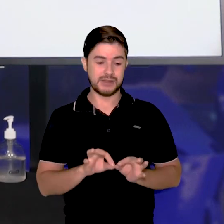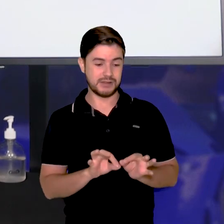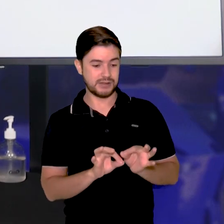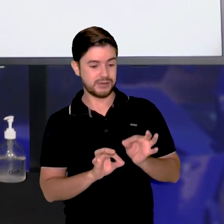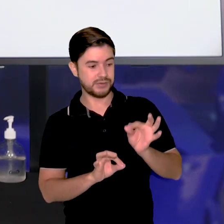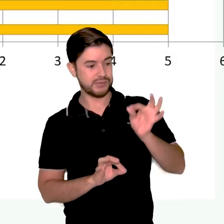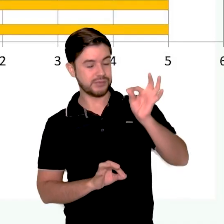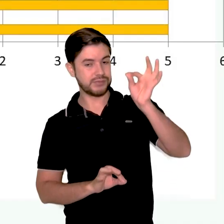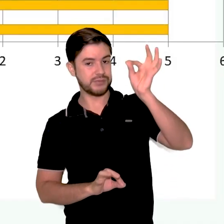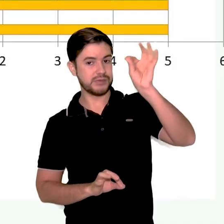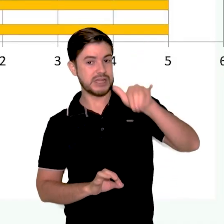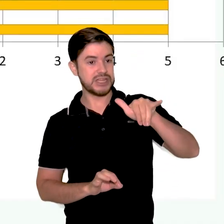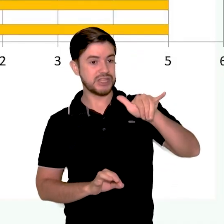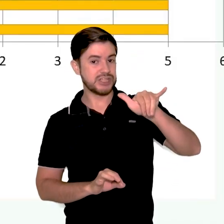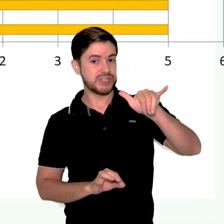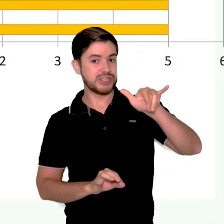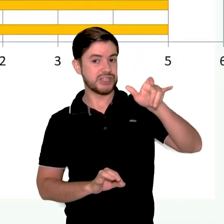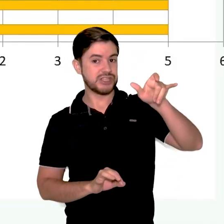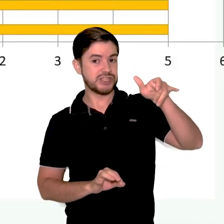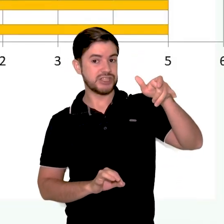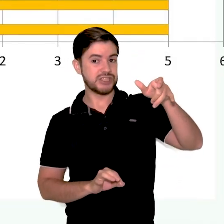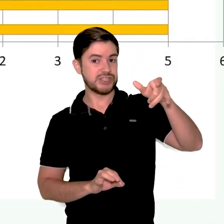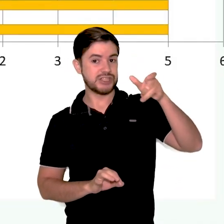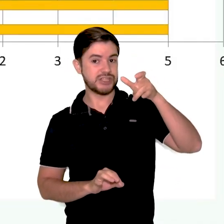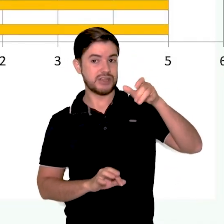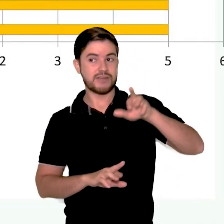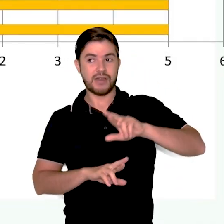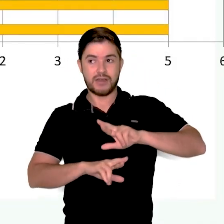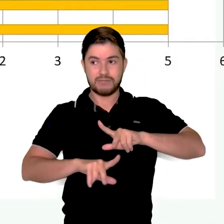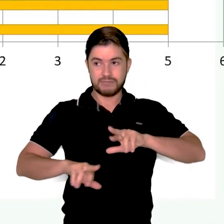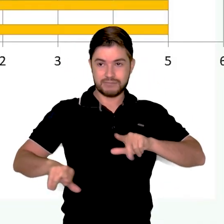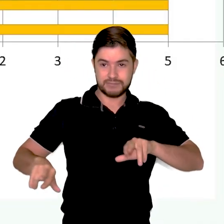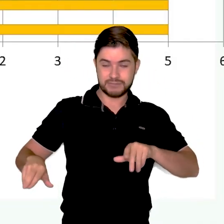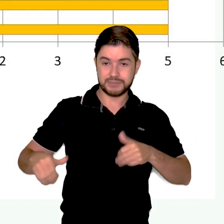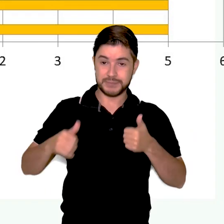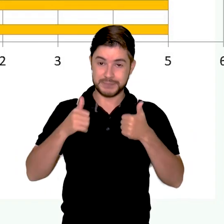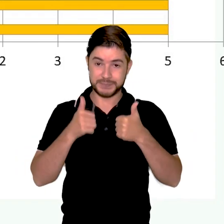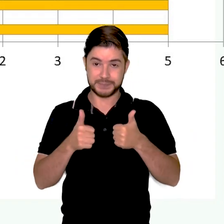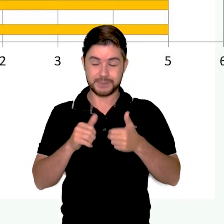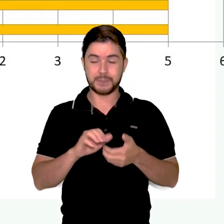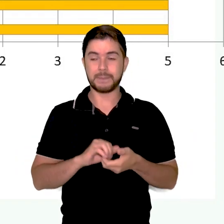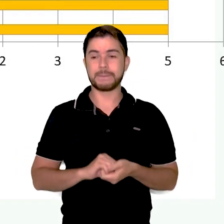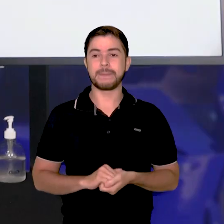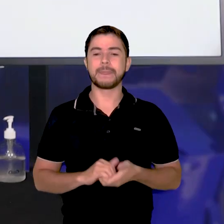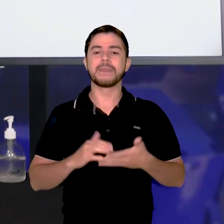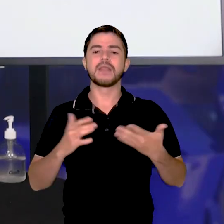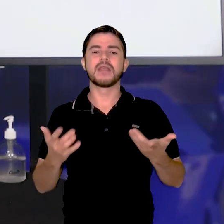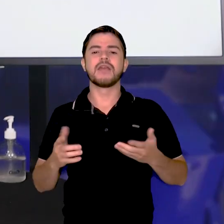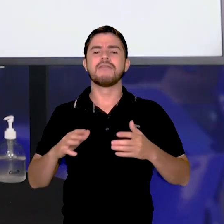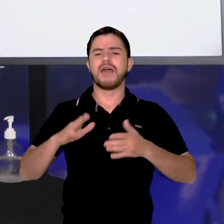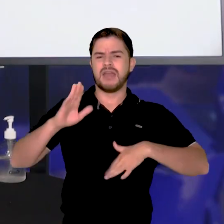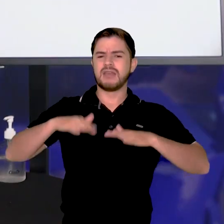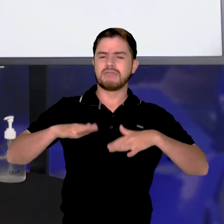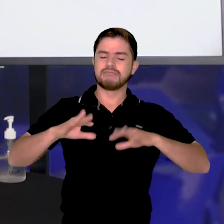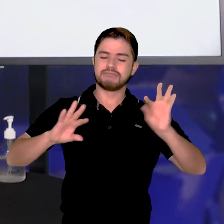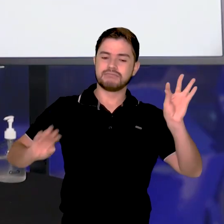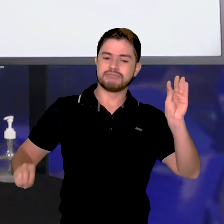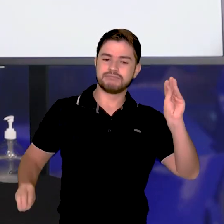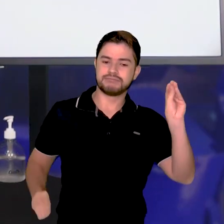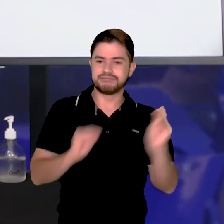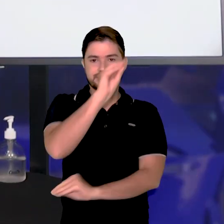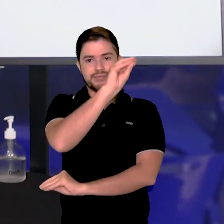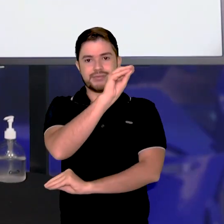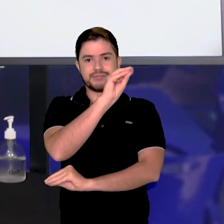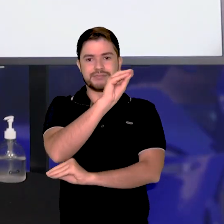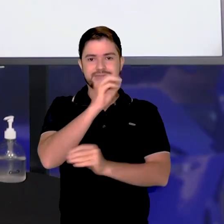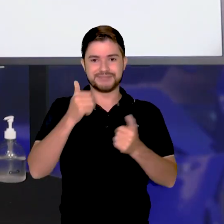no eixo X vai ficar as nossas variáveis, tá certo? Ou seja, pessoal, é como se a gente invertesse o ângulo